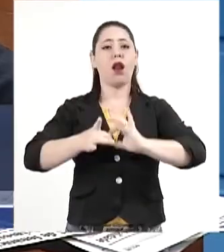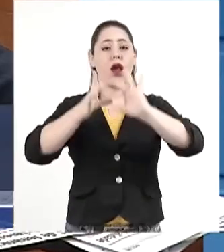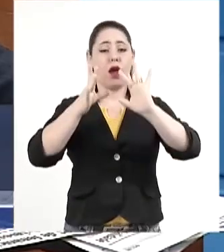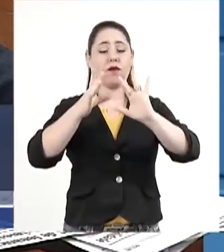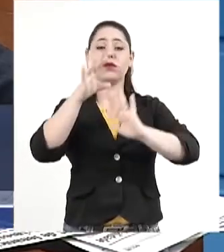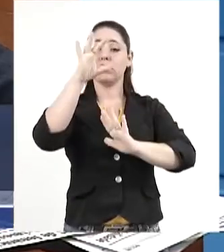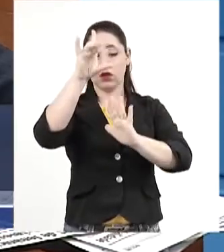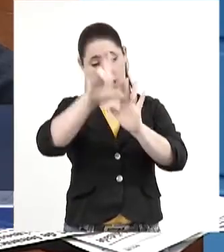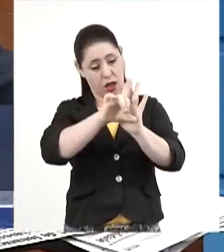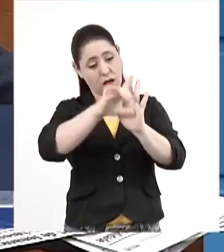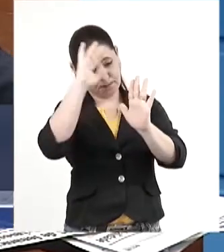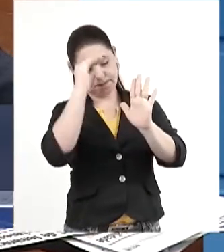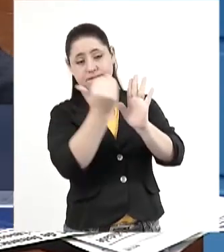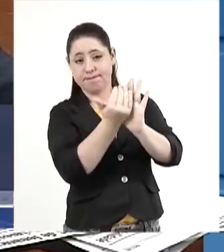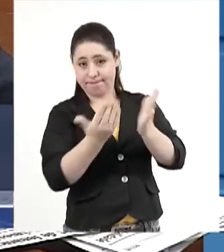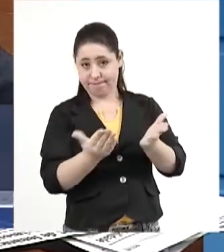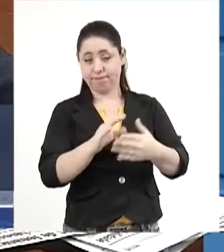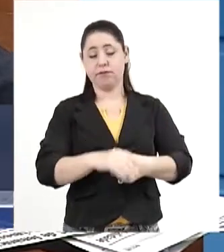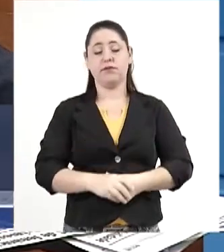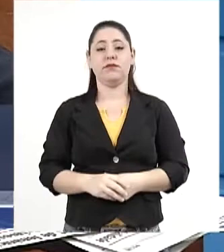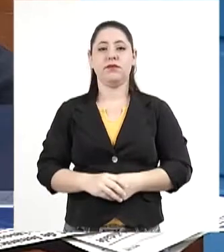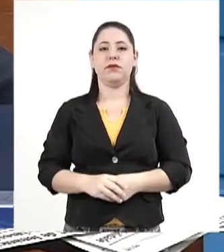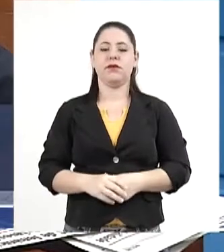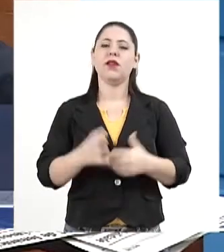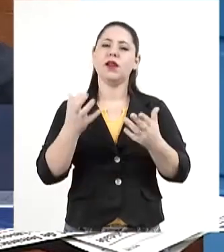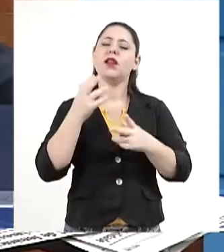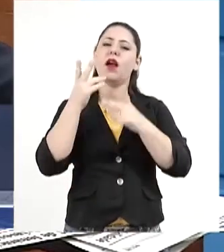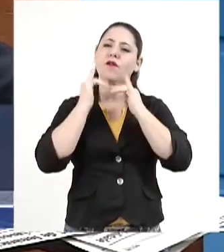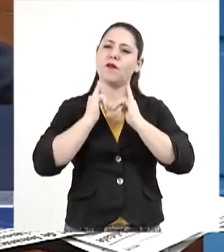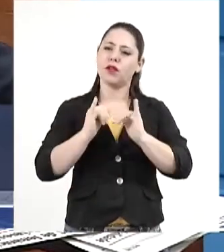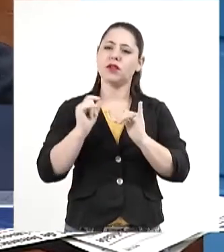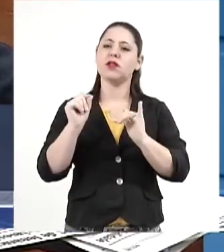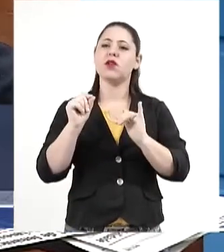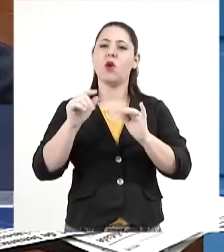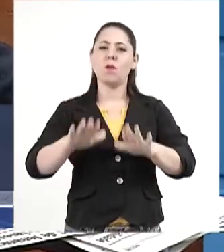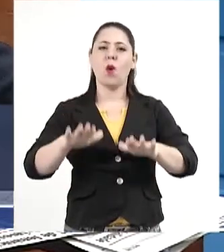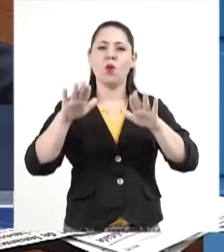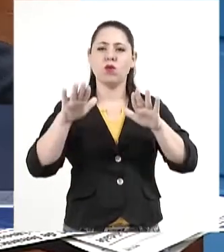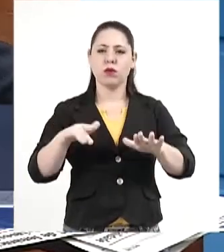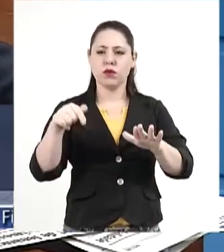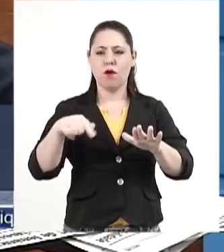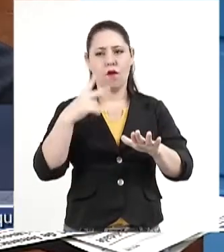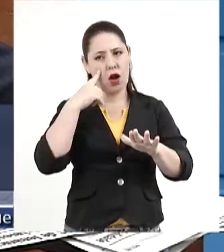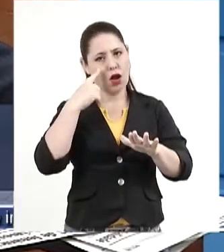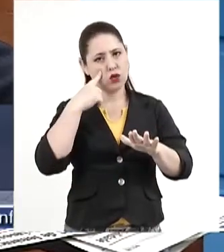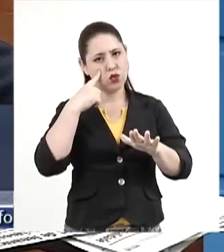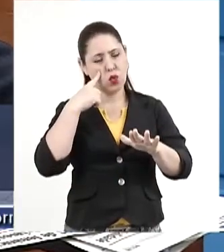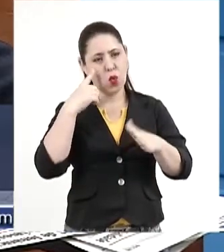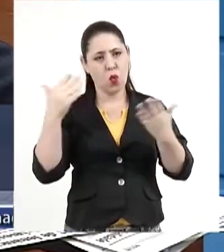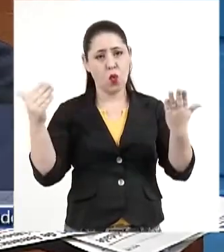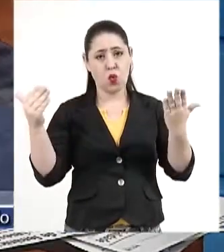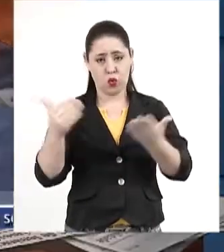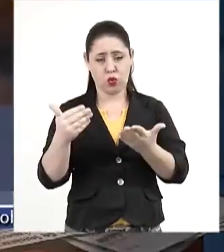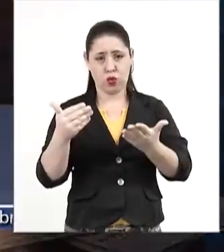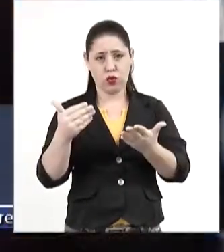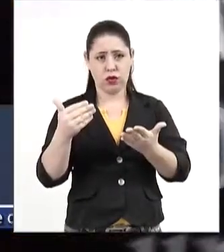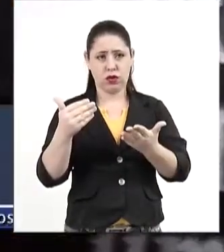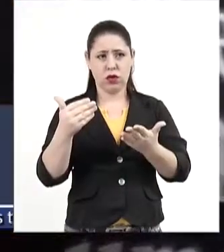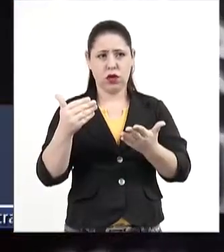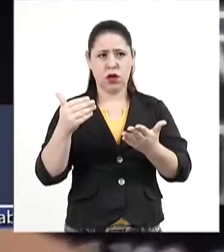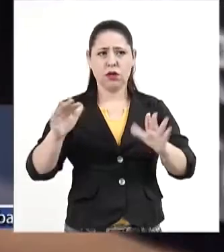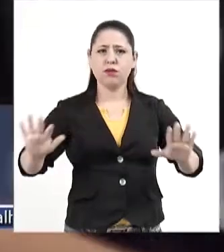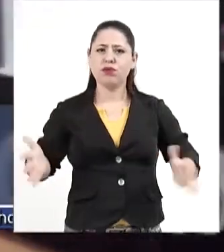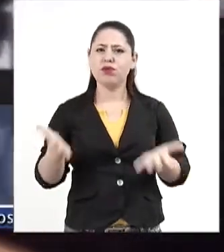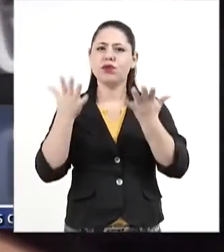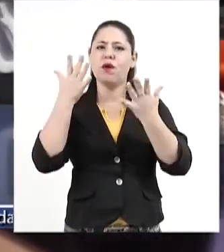e legítima. Eu queria dizer que este movimento aqui eu vejo desta forma, foi motivado